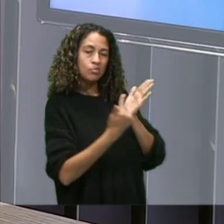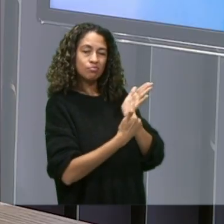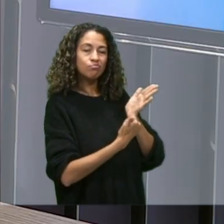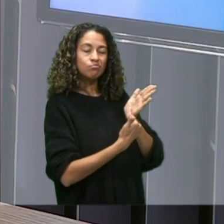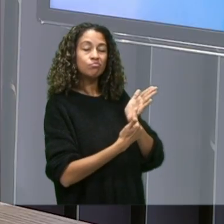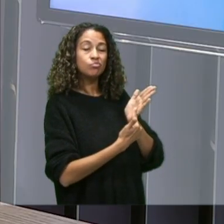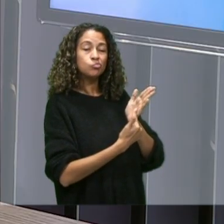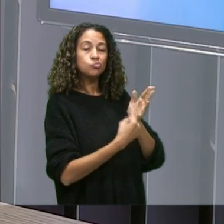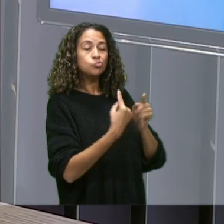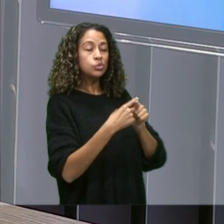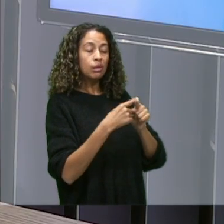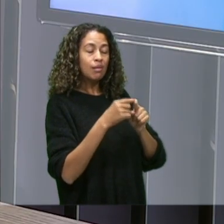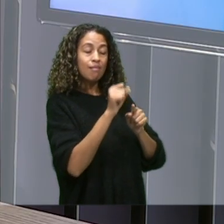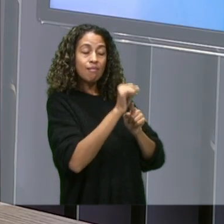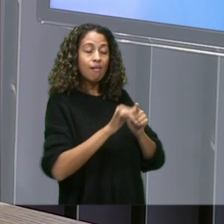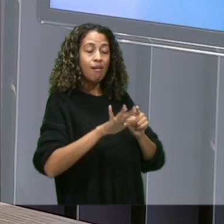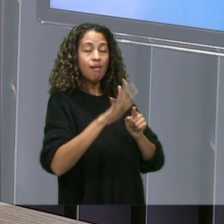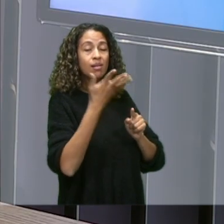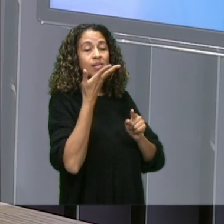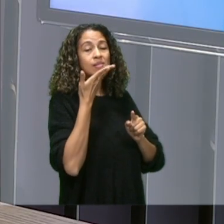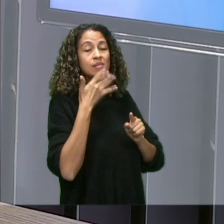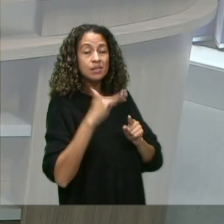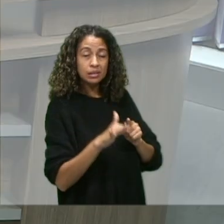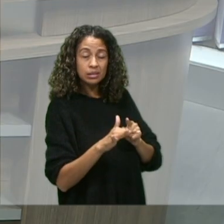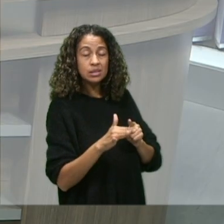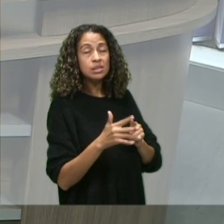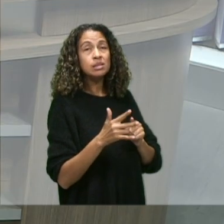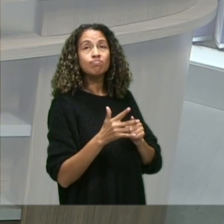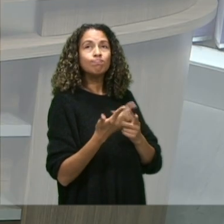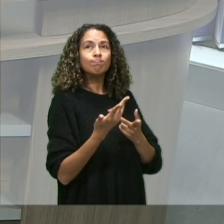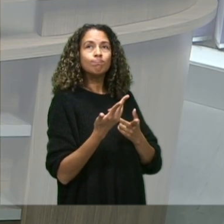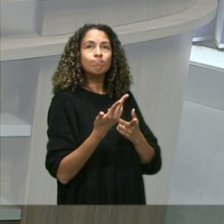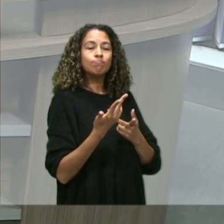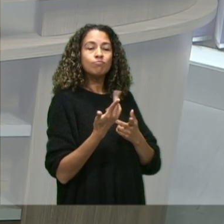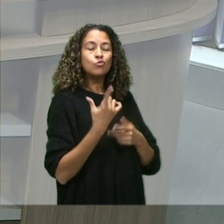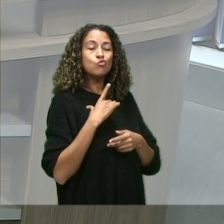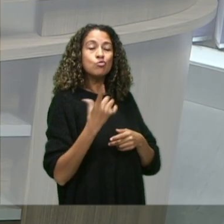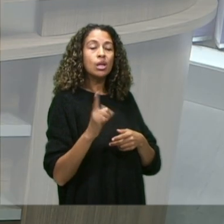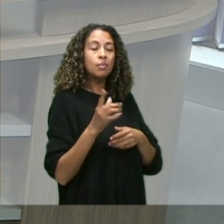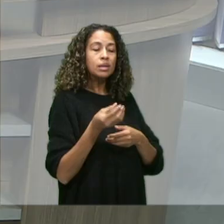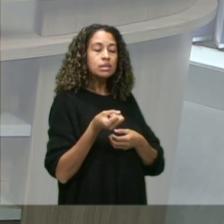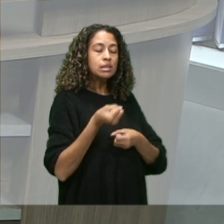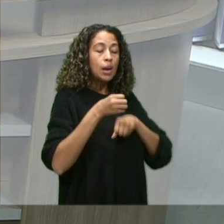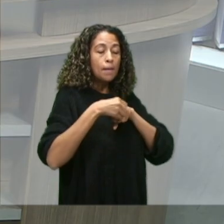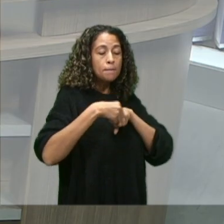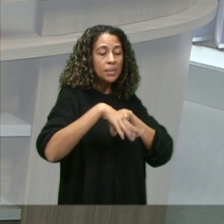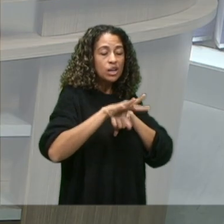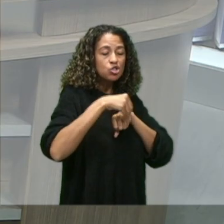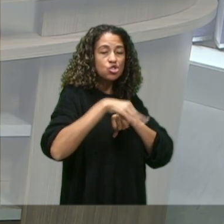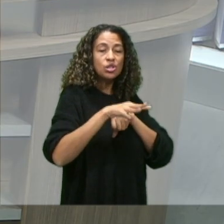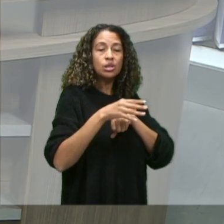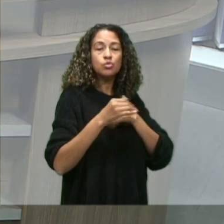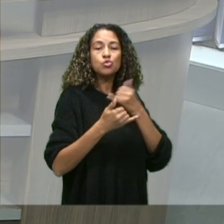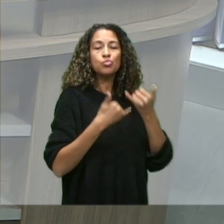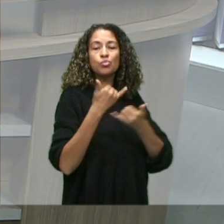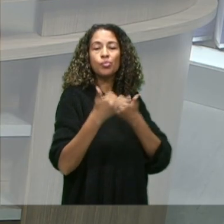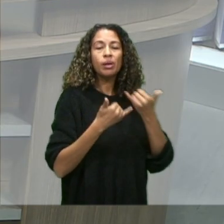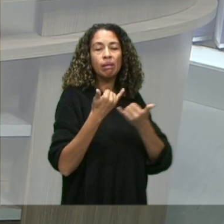principalmente no ambiente infantil, quer dizer, parece que hoje em dia não se tem mais partilha de brinquedo, né?